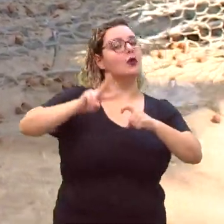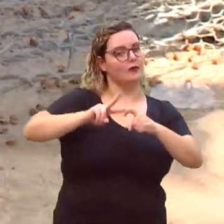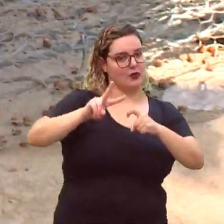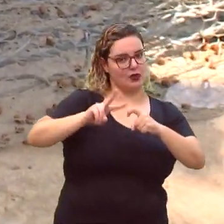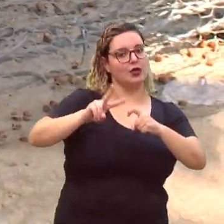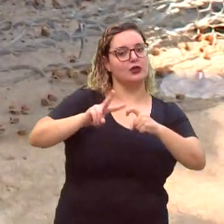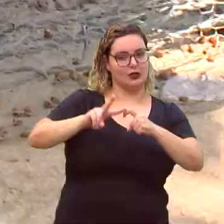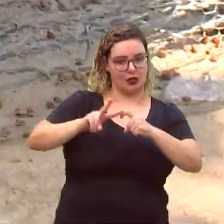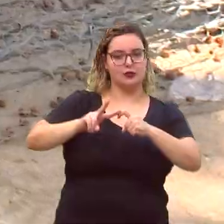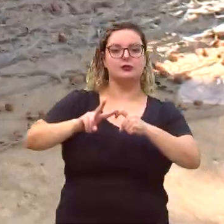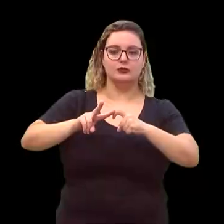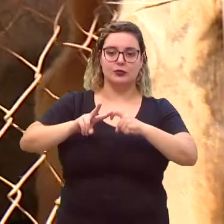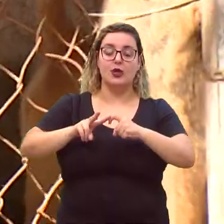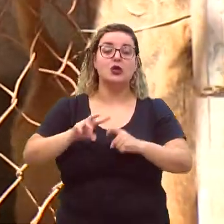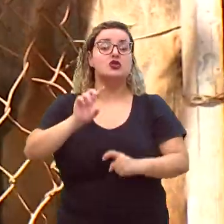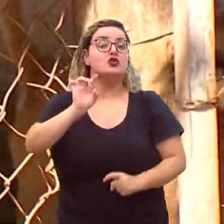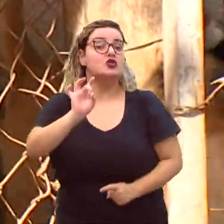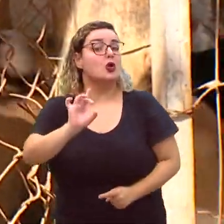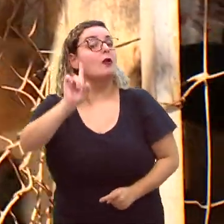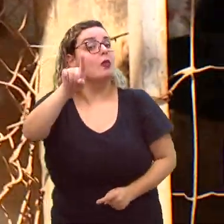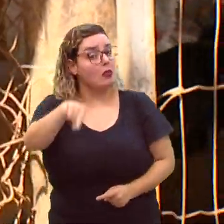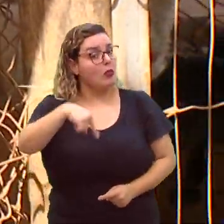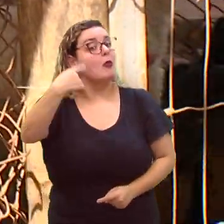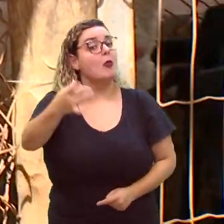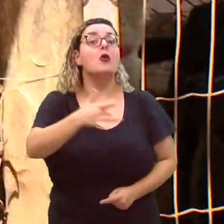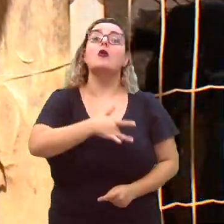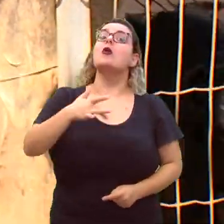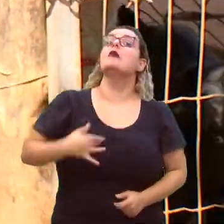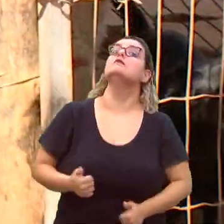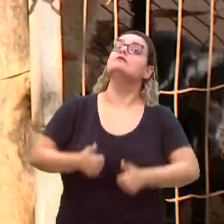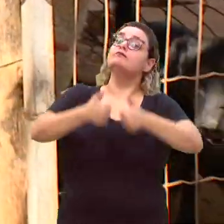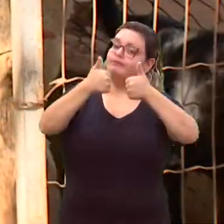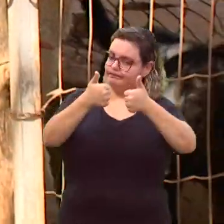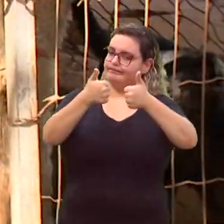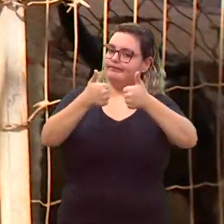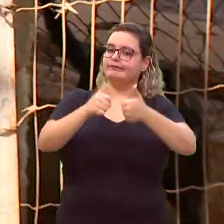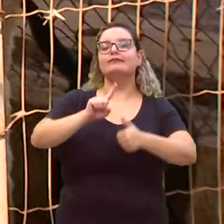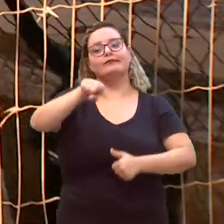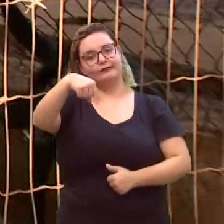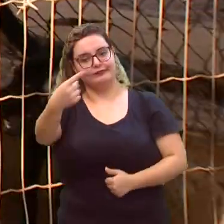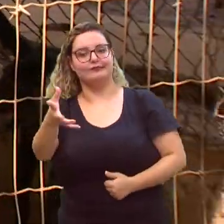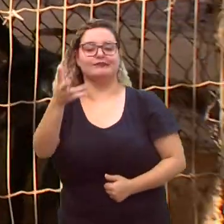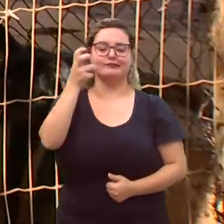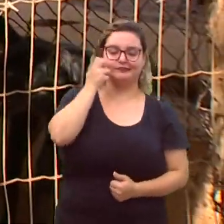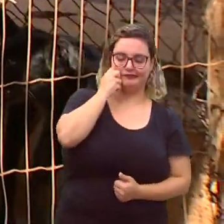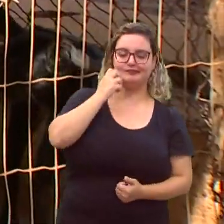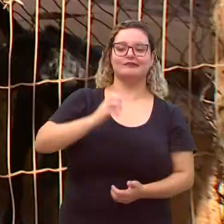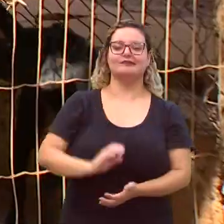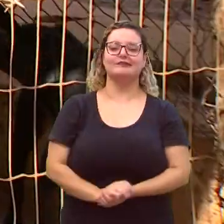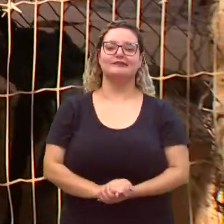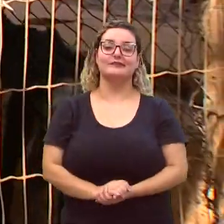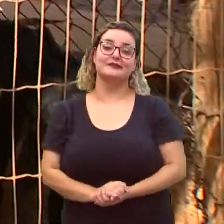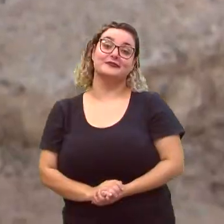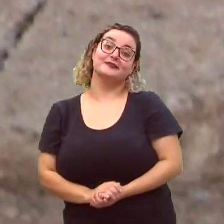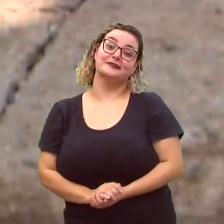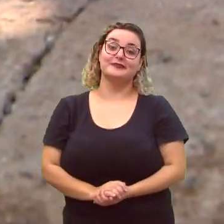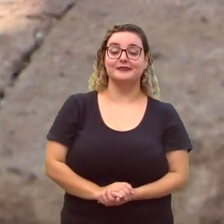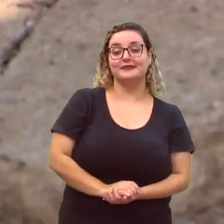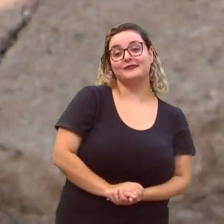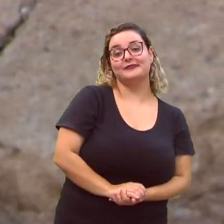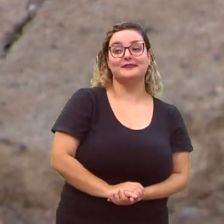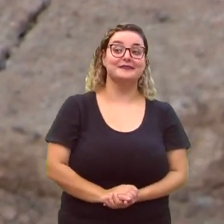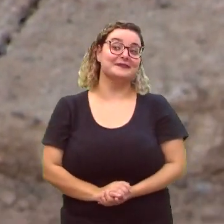uma consulta com o veterinário. E só depois que estão com a saúde em dia, vão para a adoção.